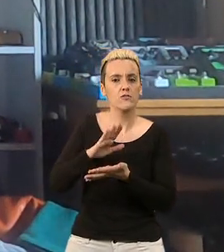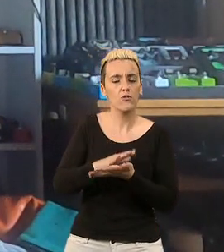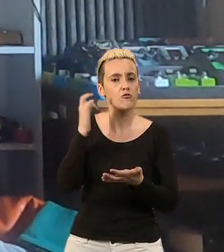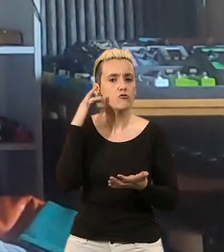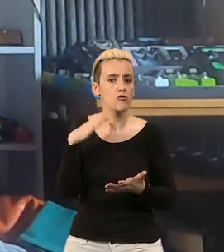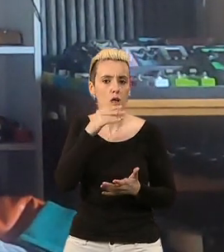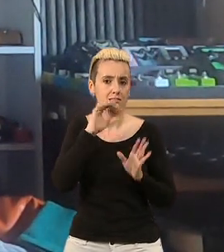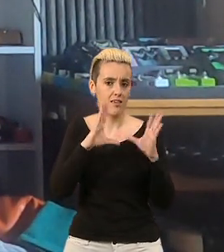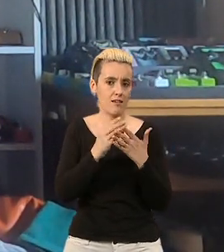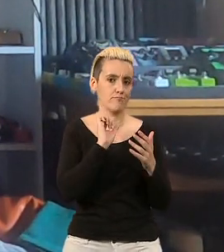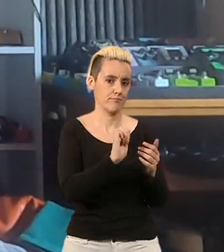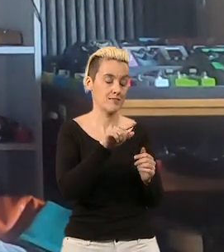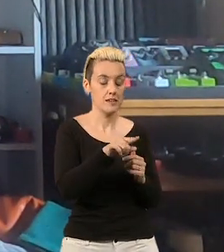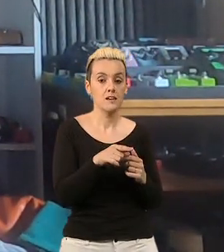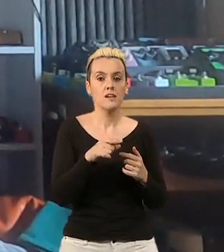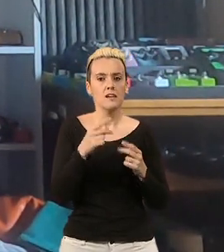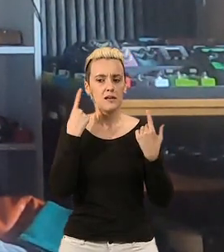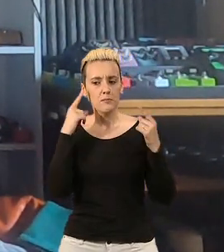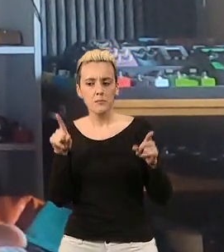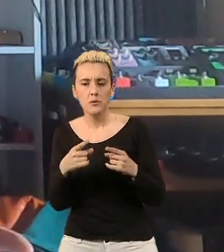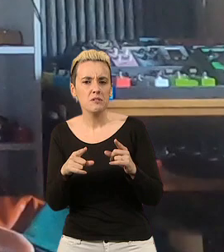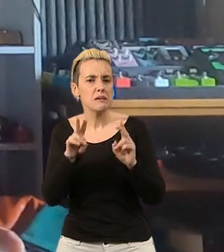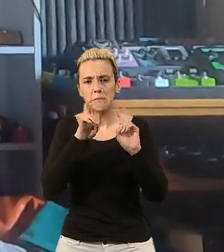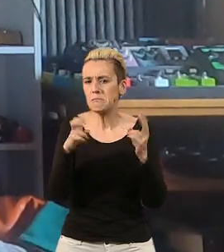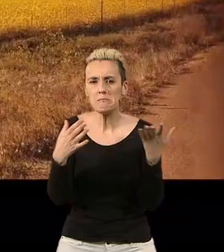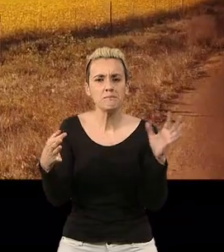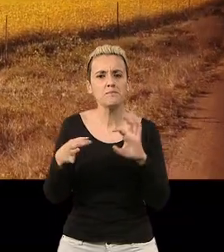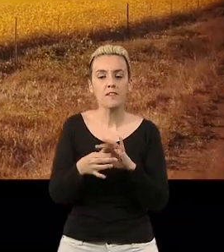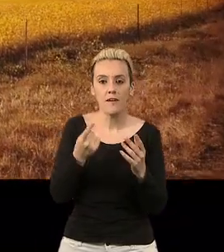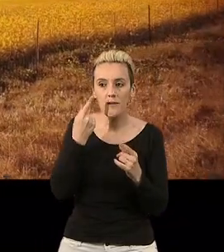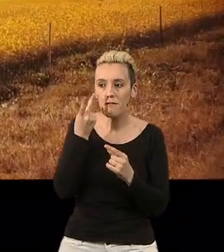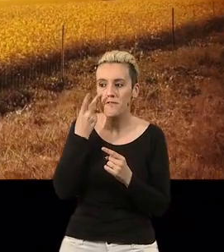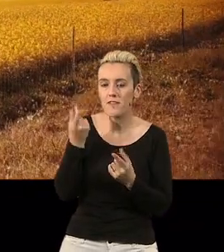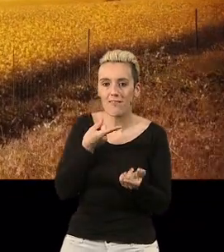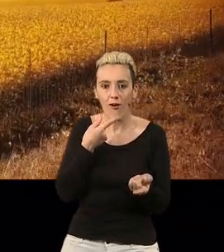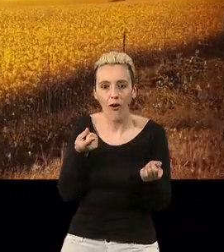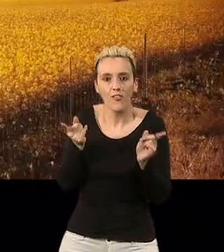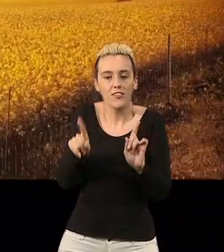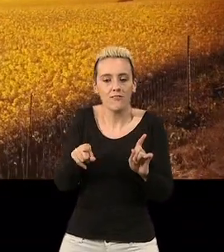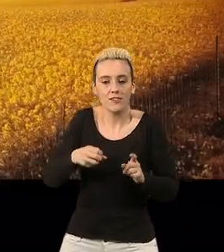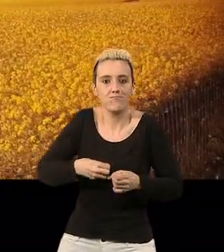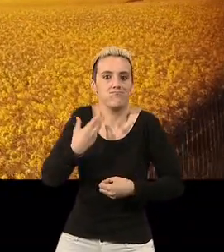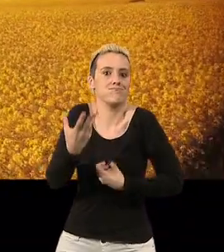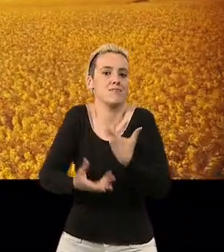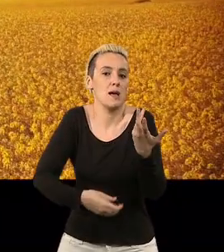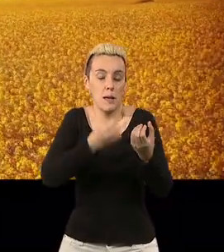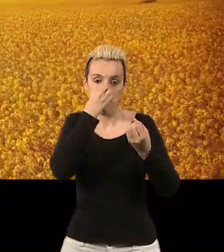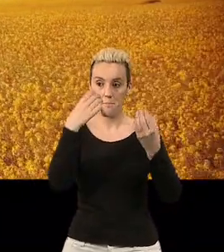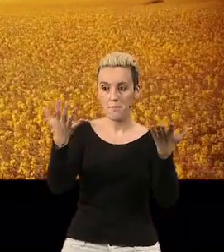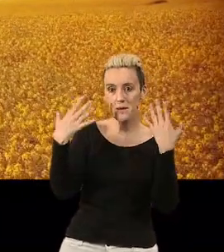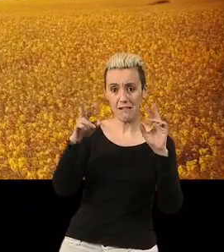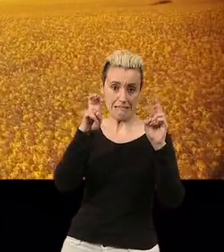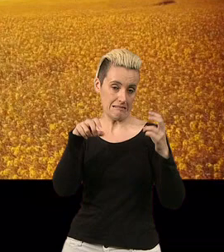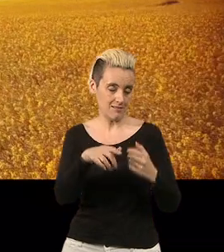e é um tema que fala do ressurgimento da vida, que fala da primavera.